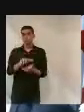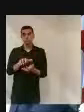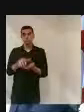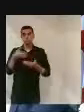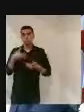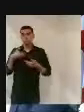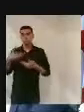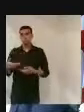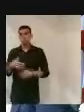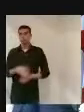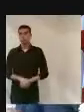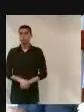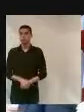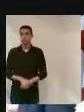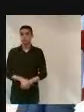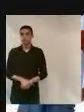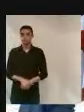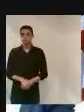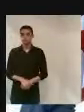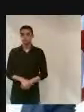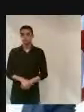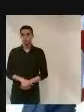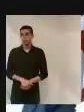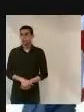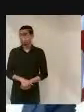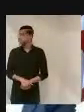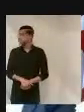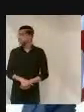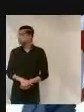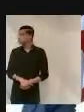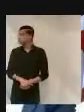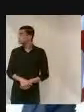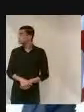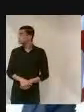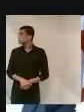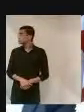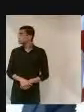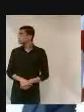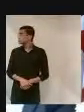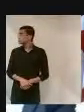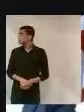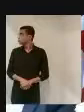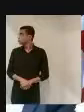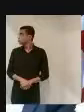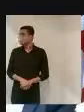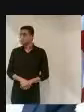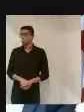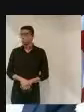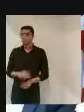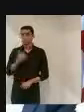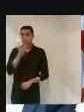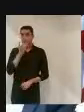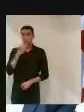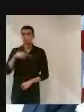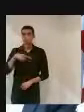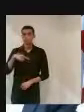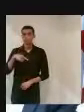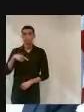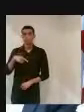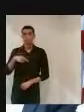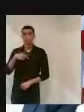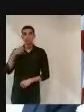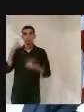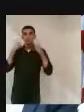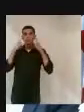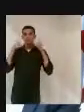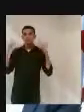Público. Bom, há um rapidamente... Ruído de fundo, Ricardo, não sei se é com você, há um ruído de fundo. Sim, eu tive